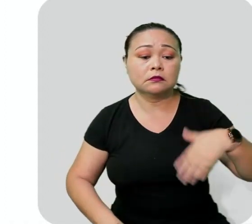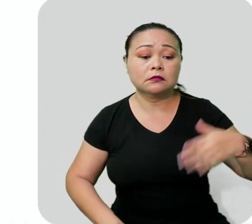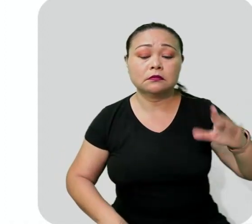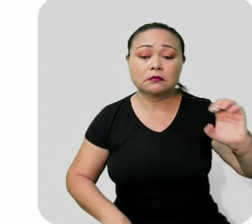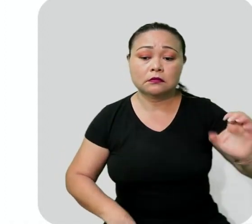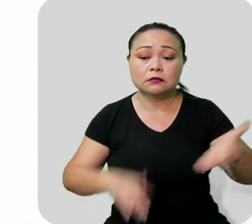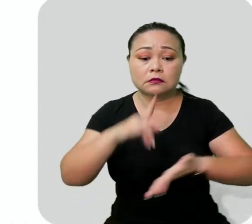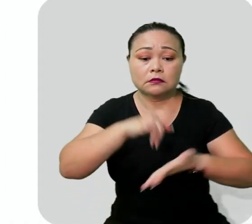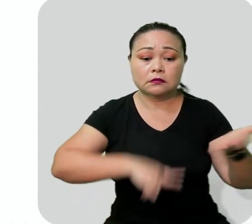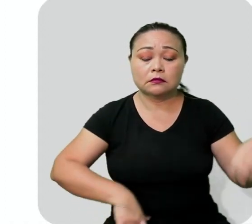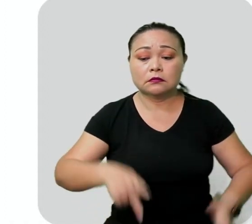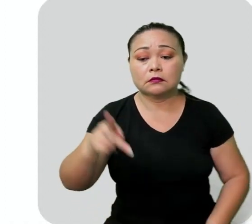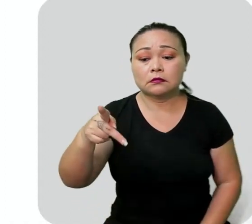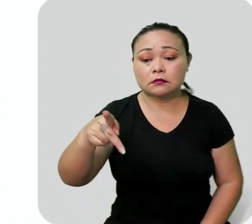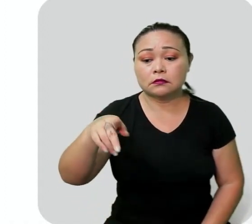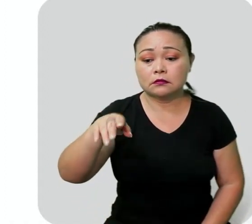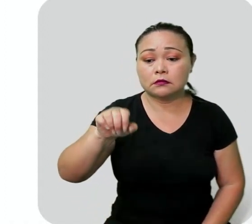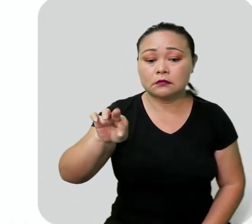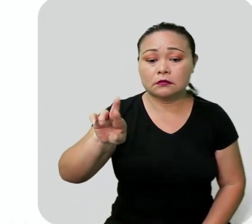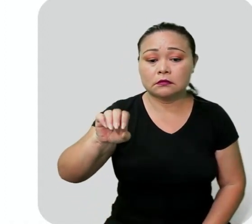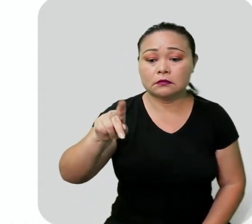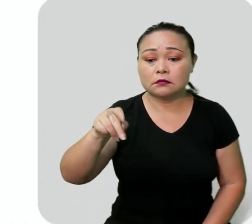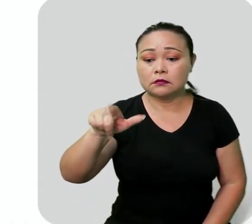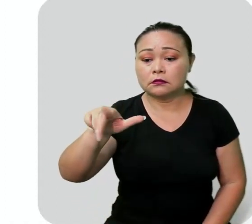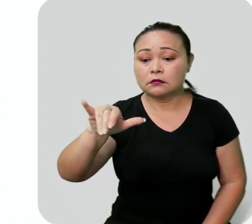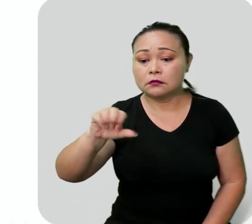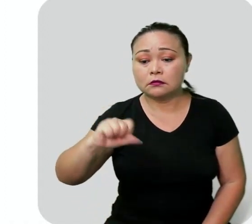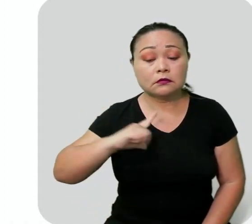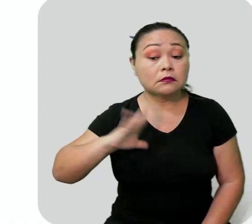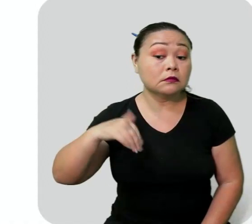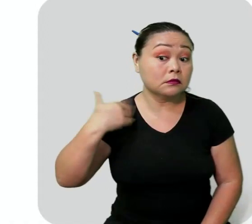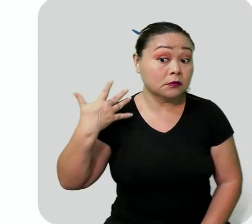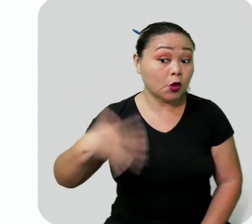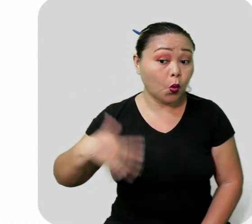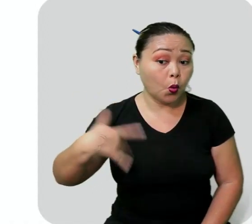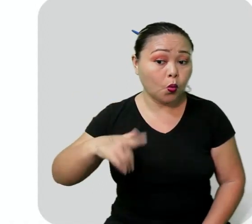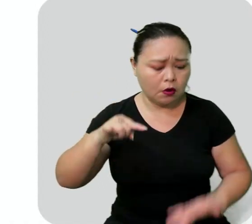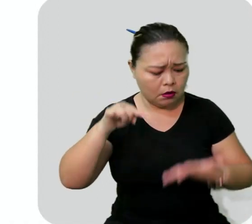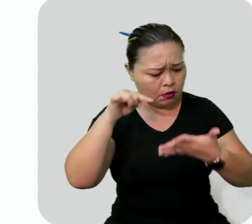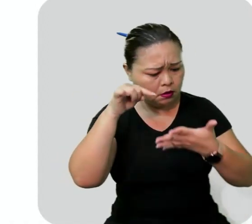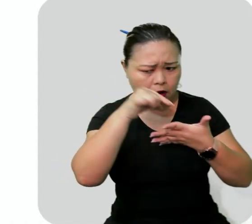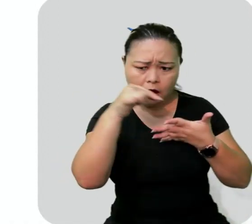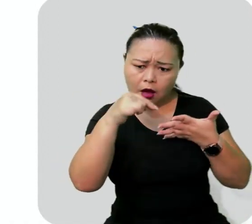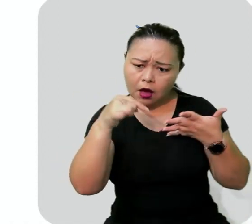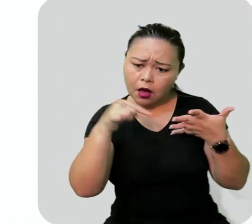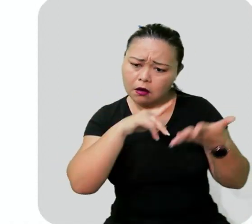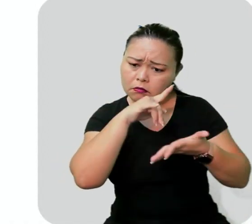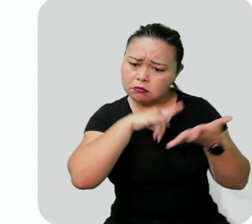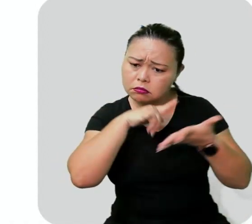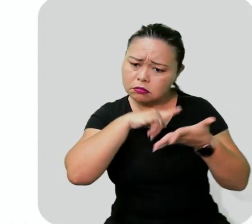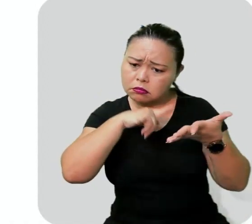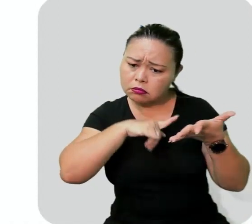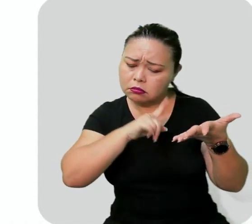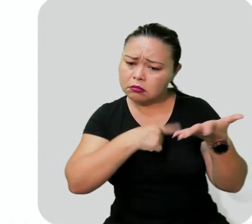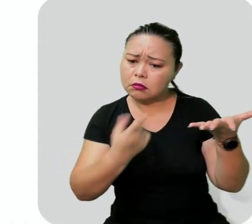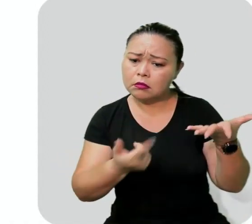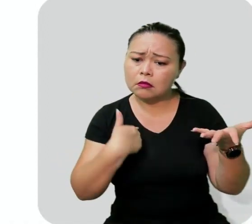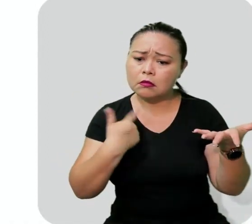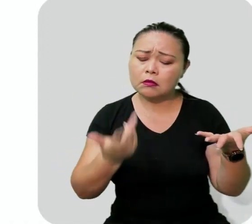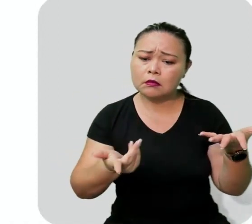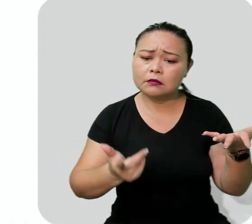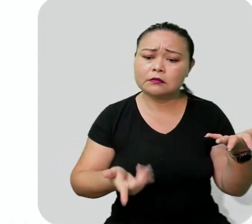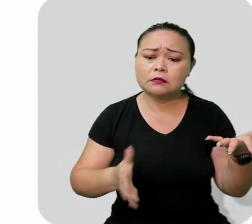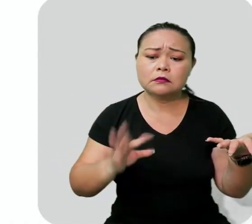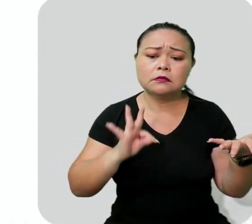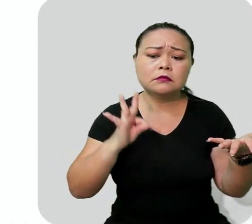letra E, Tratado de Petrópolis. Nossa! São vários tratados, não é isso?